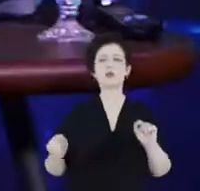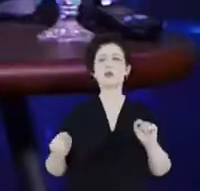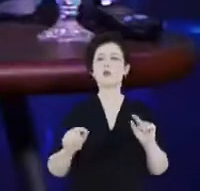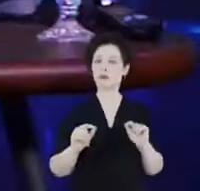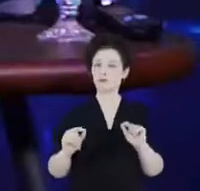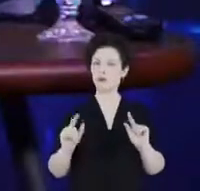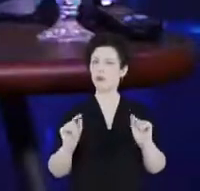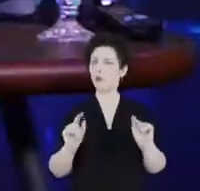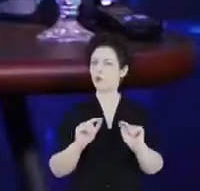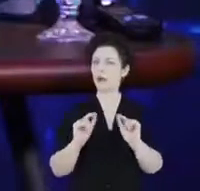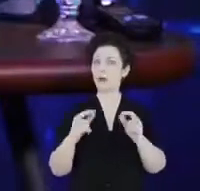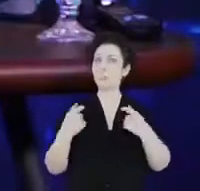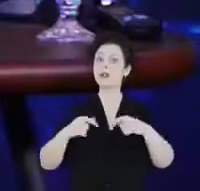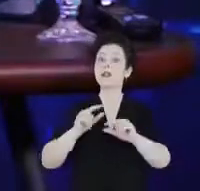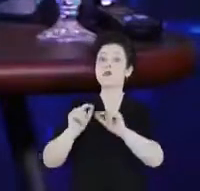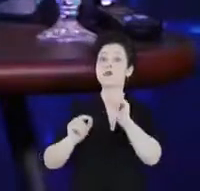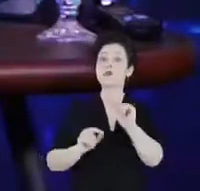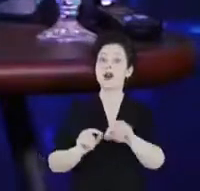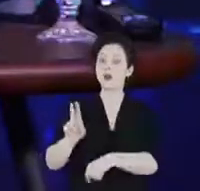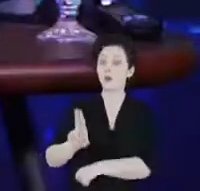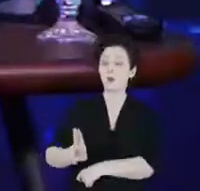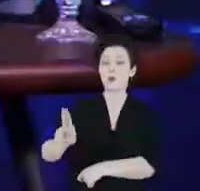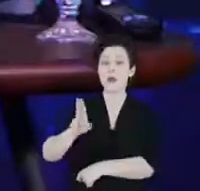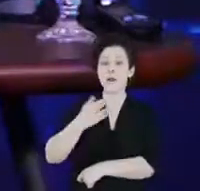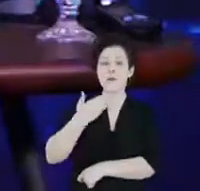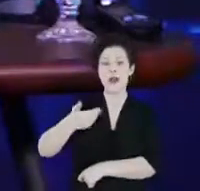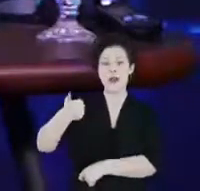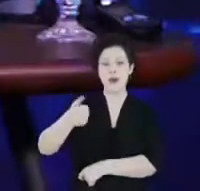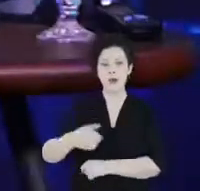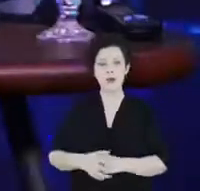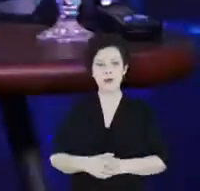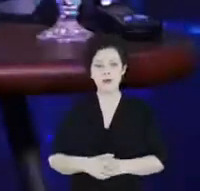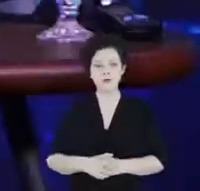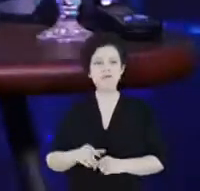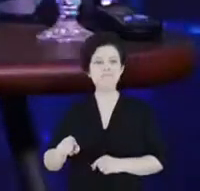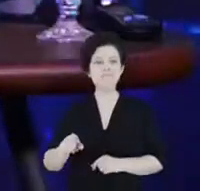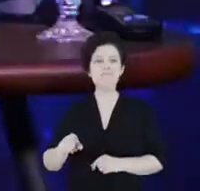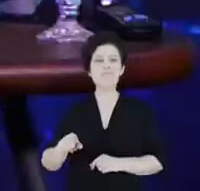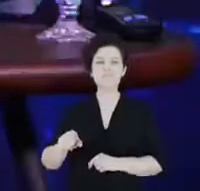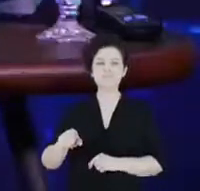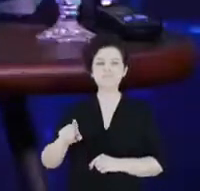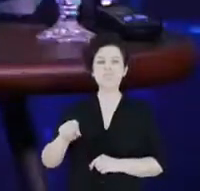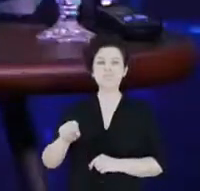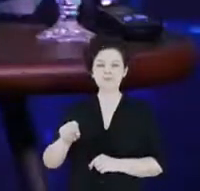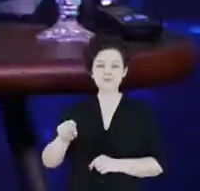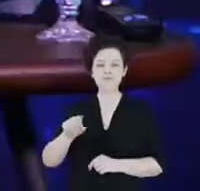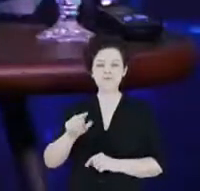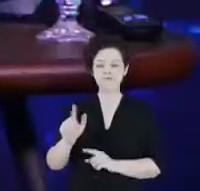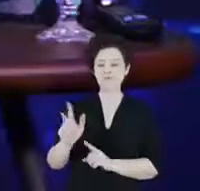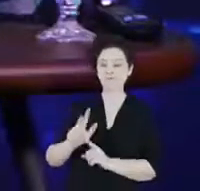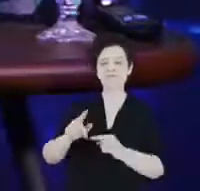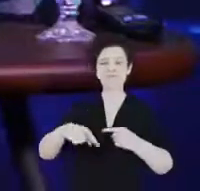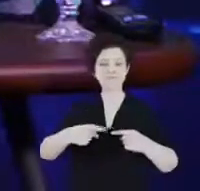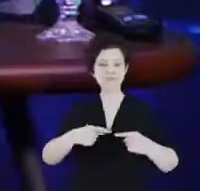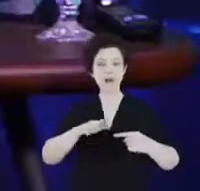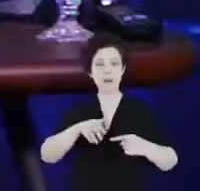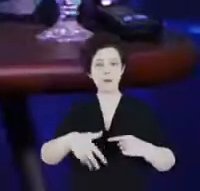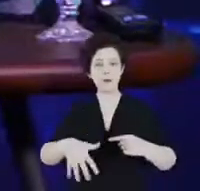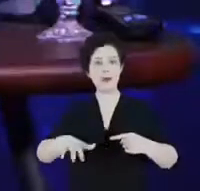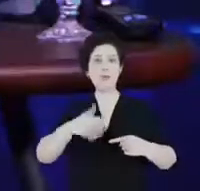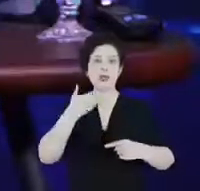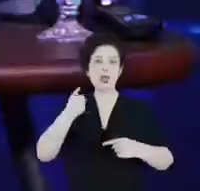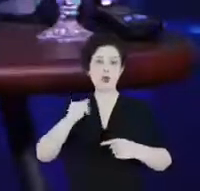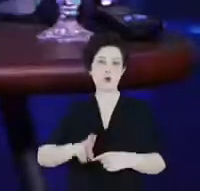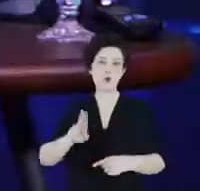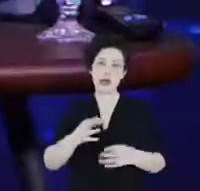A gente precisa utilizar melhor, inclusive, os recursos hidrelétricos. Eu tenho falado